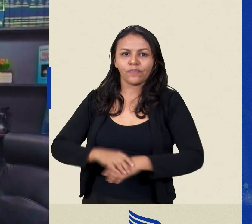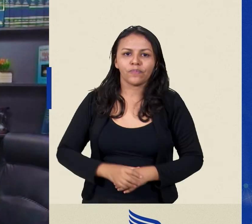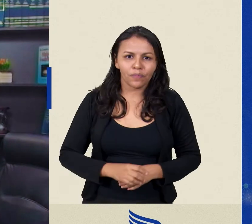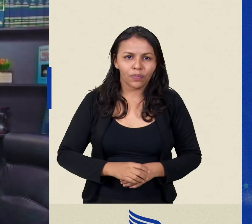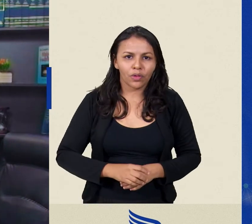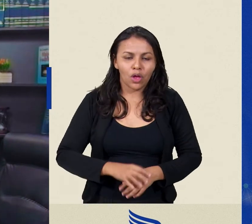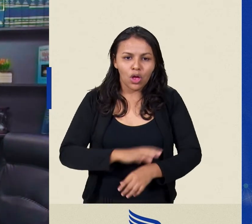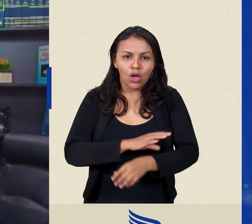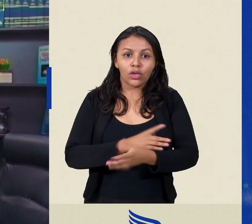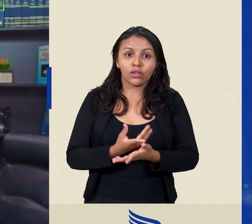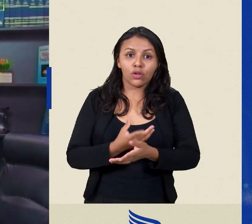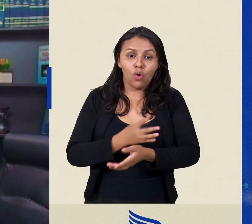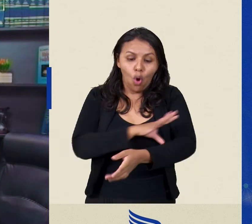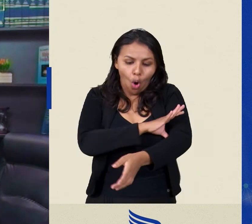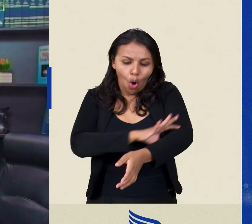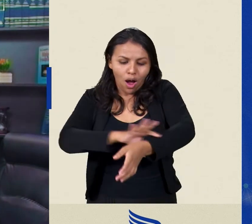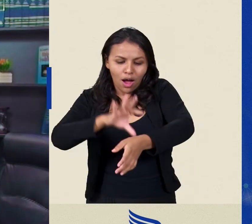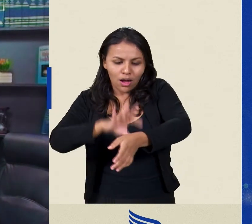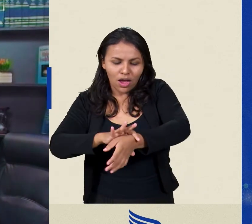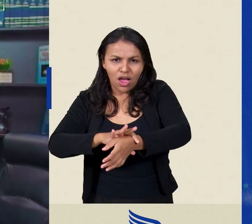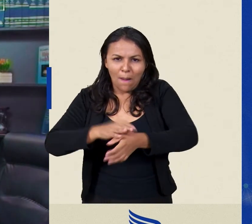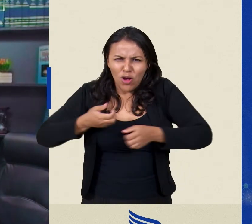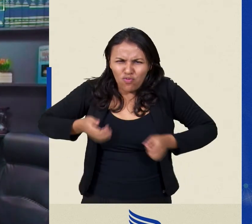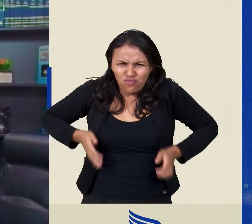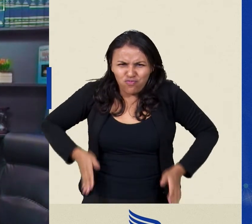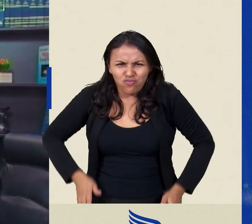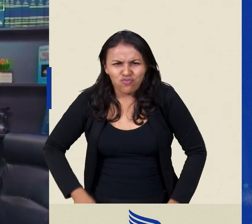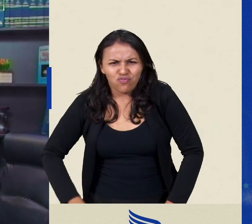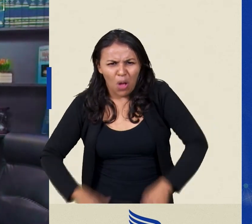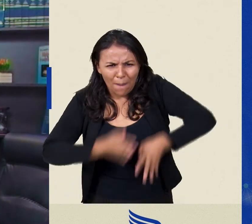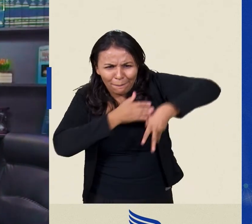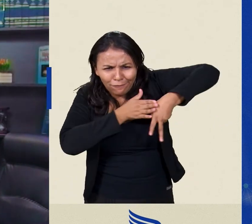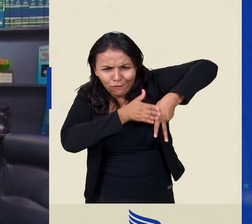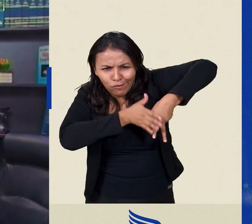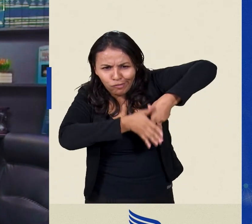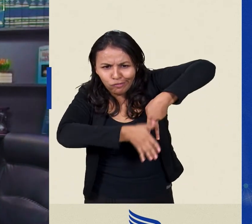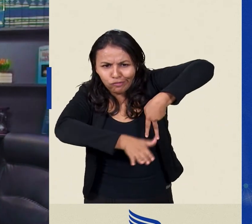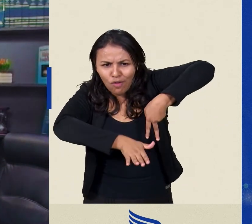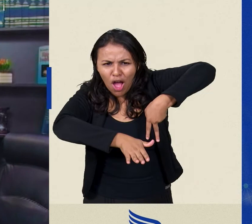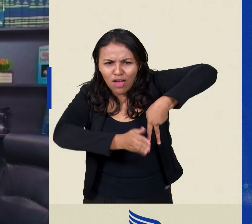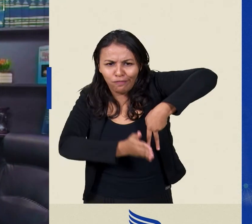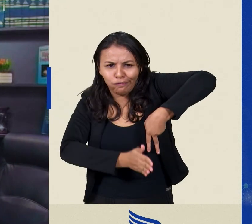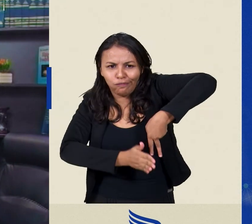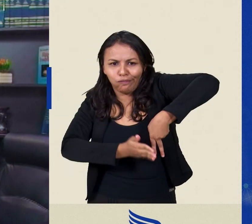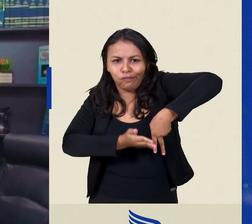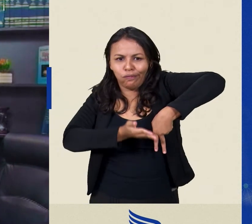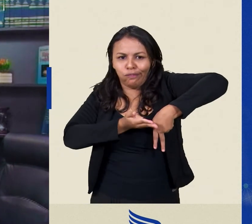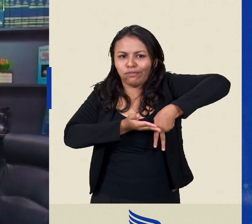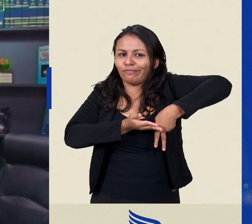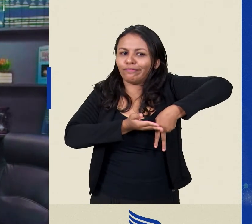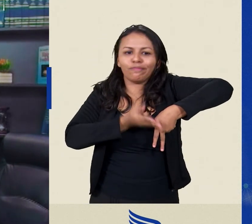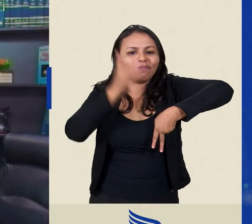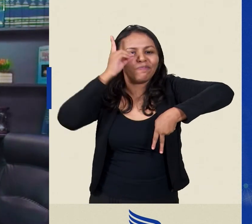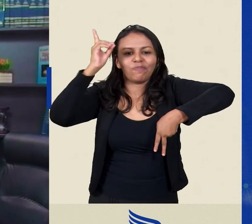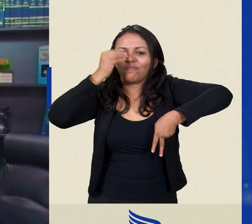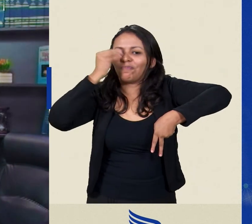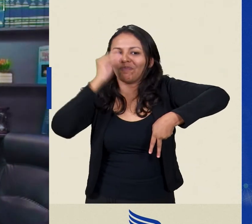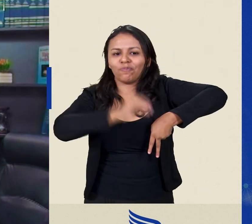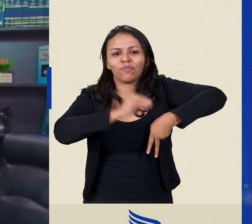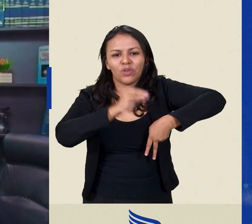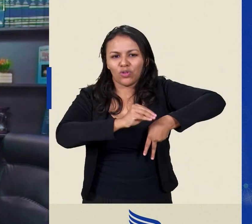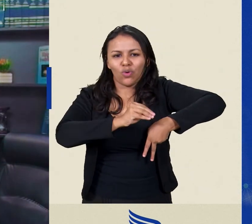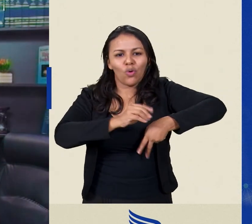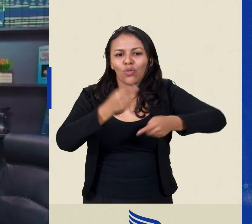e o curto foram rejeitados por Deus. Ambos comprometem a saúde física